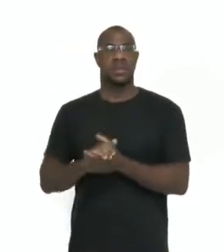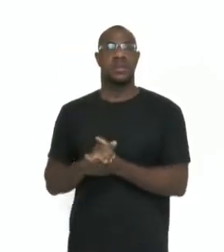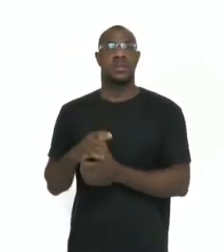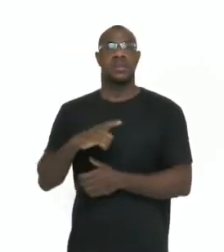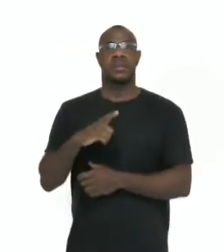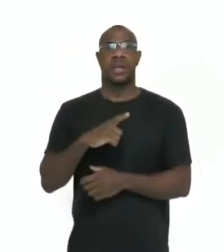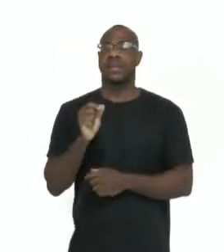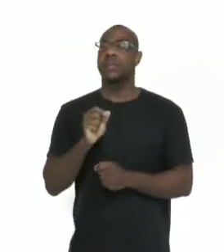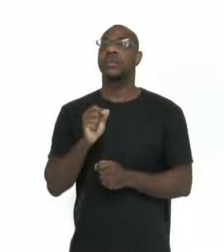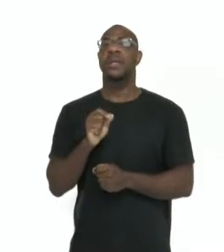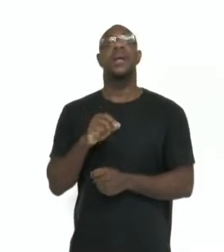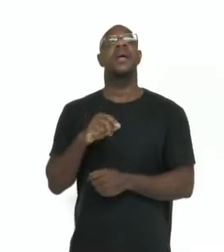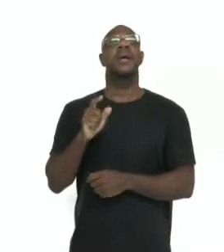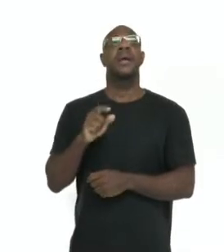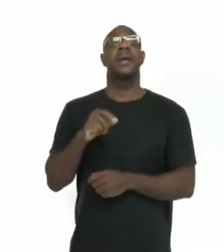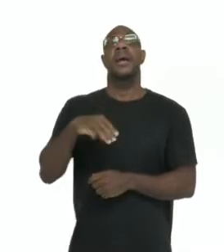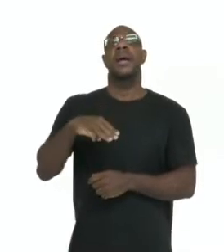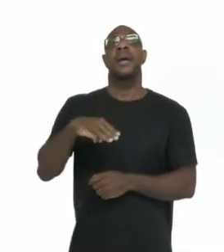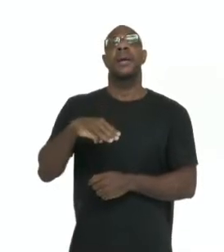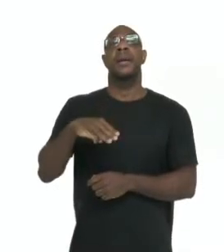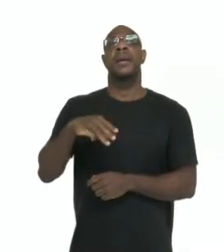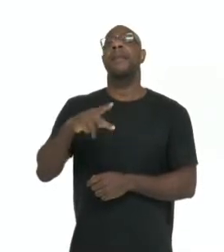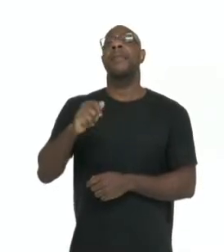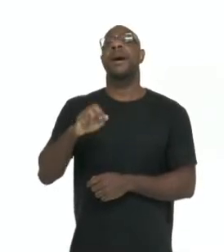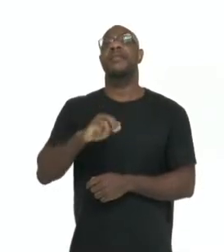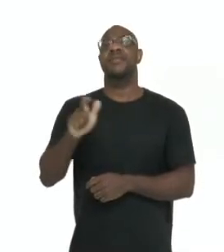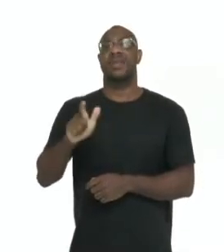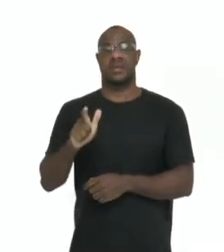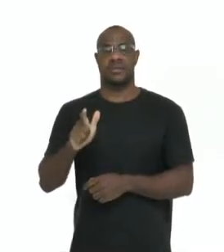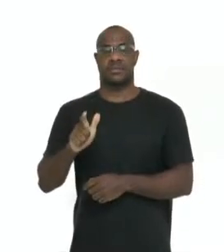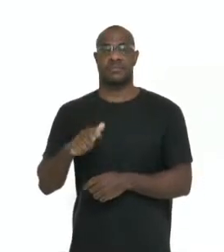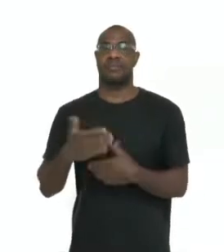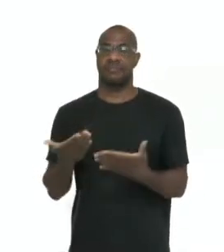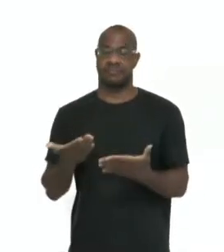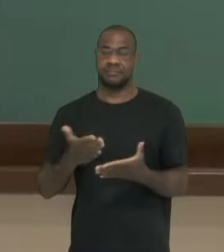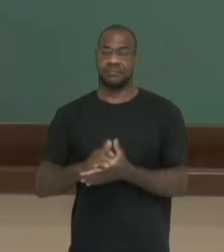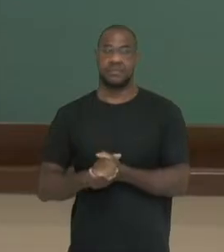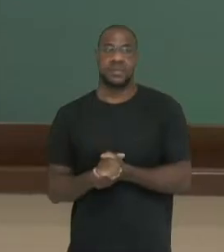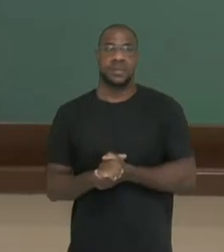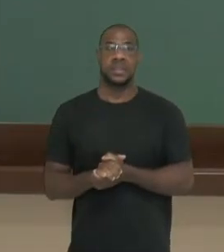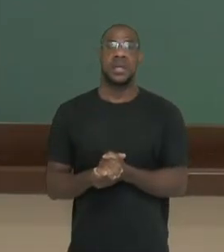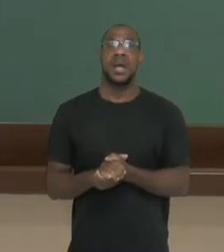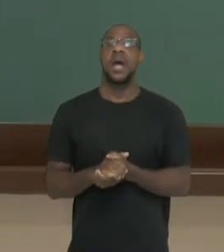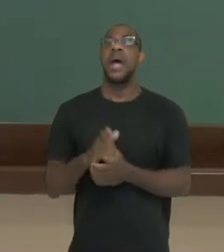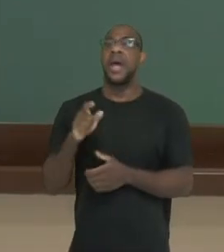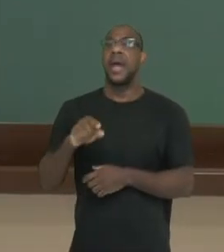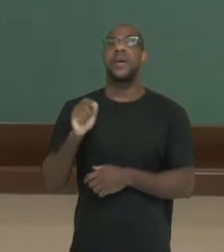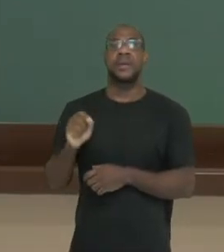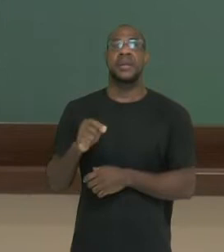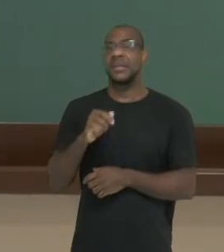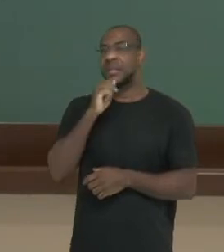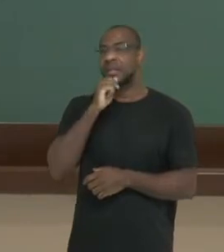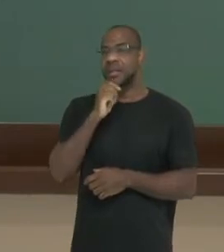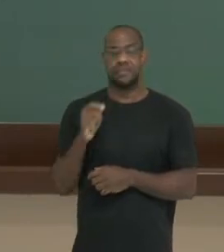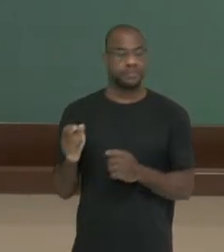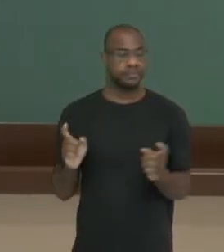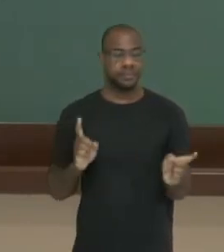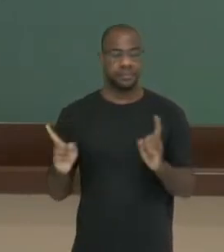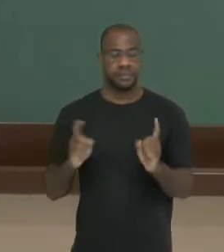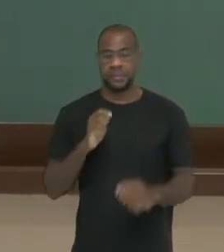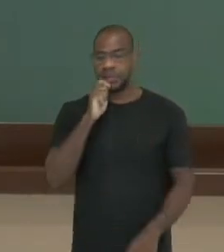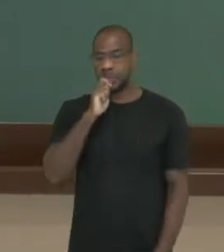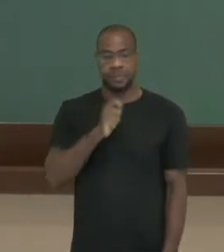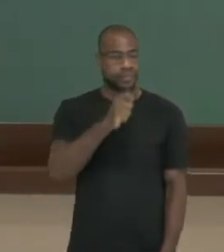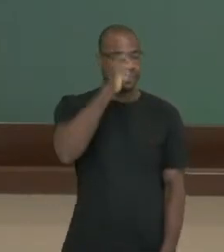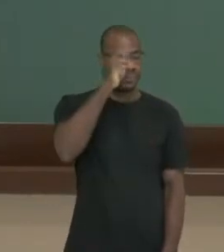sendo parcial. O contrário da imparcialidade é a parcialidade. Né? Então, se o cara está lá atuando como árbitro